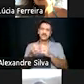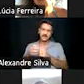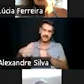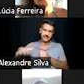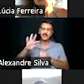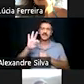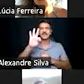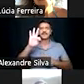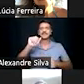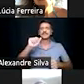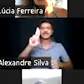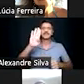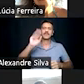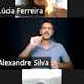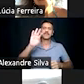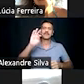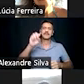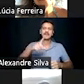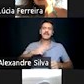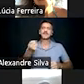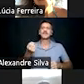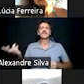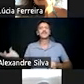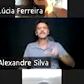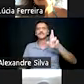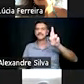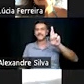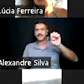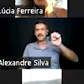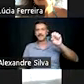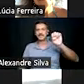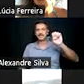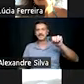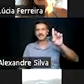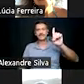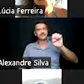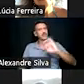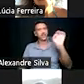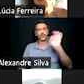Taubaté, até tem uma quantidade grande de fósseis, mas em Resende nunca apareceu.